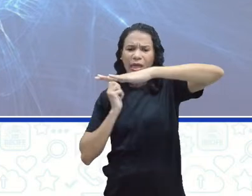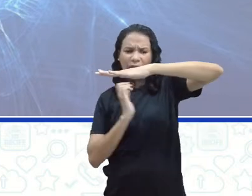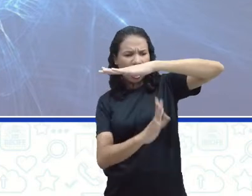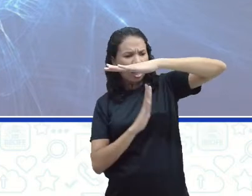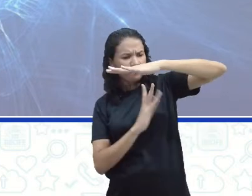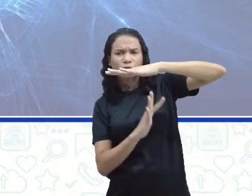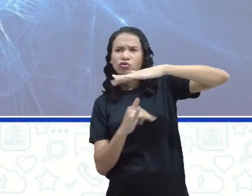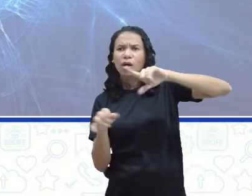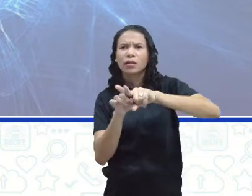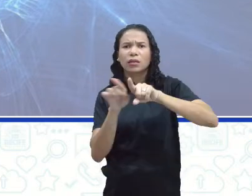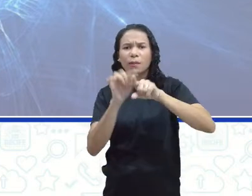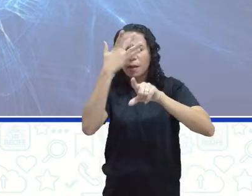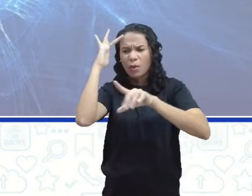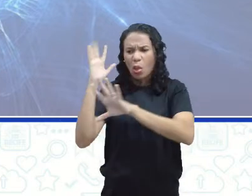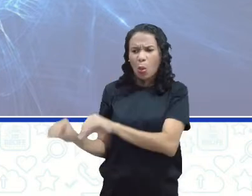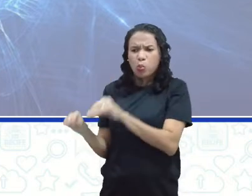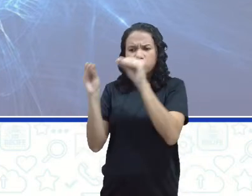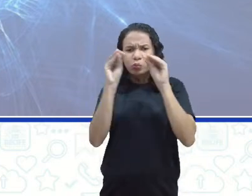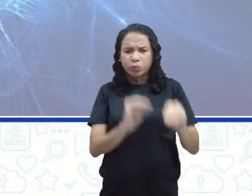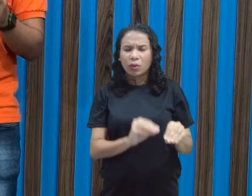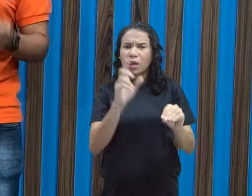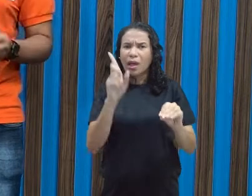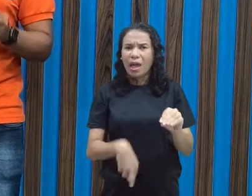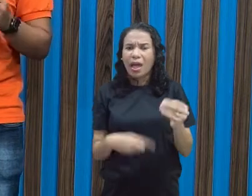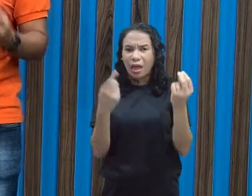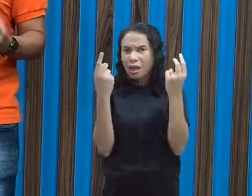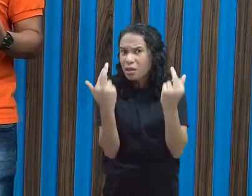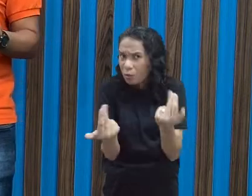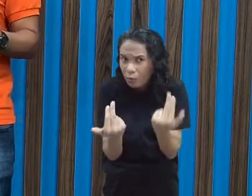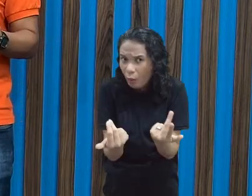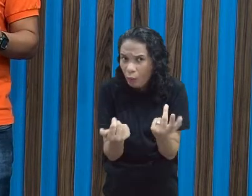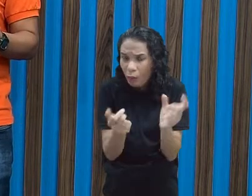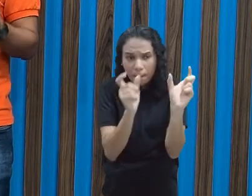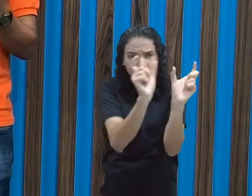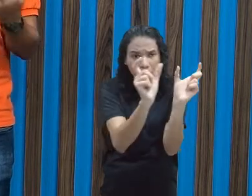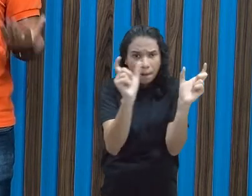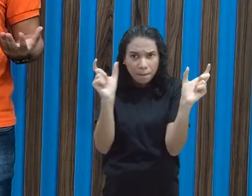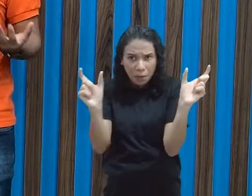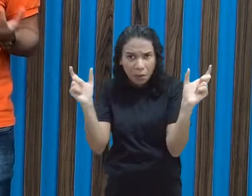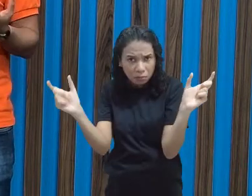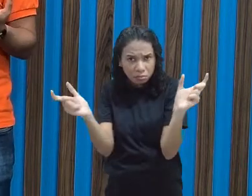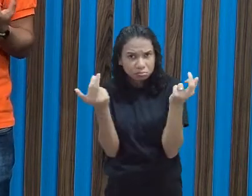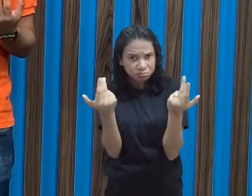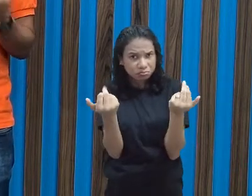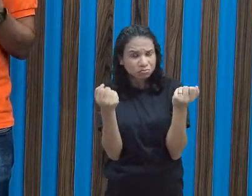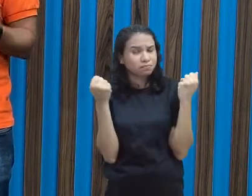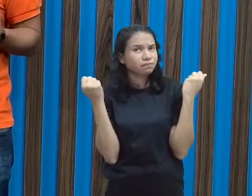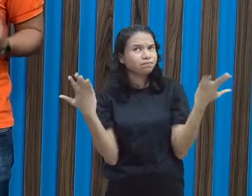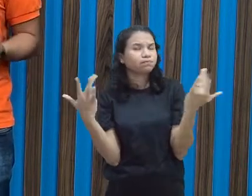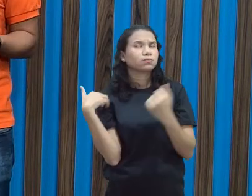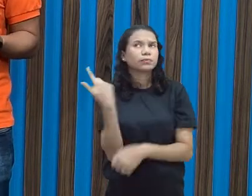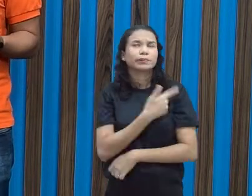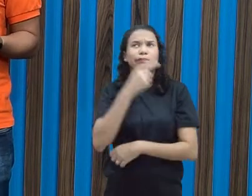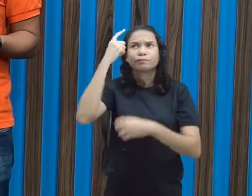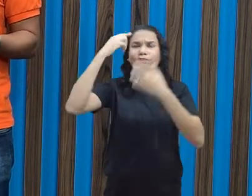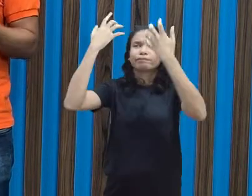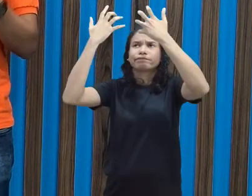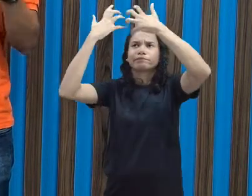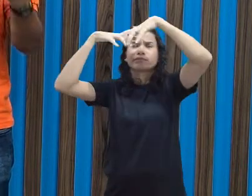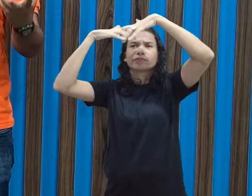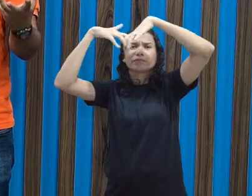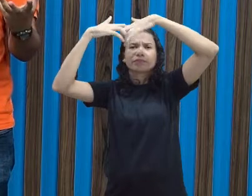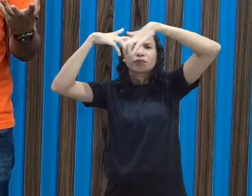refugiados e deslocados são a mesma coisa. O que é que vocês acham? Vamos pensar um pouquinho.